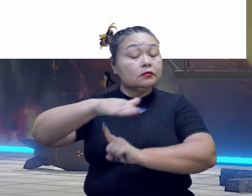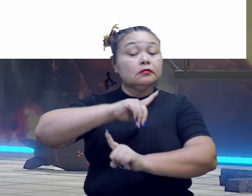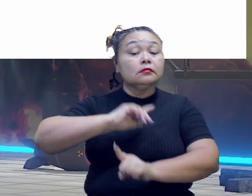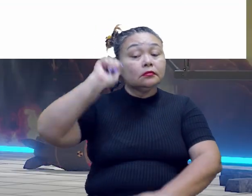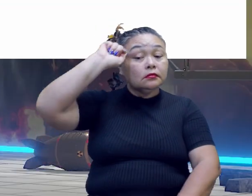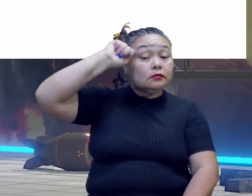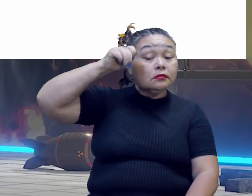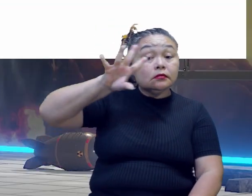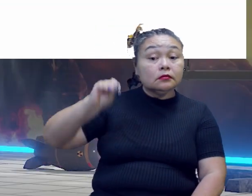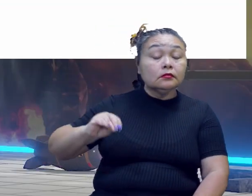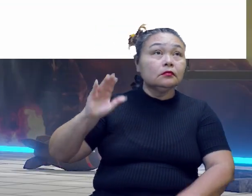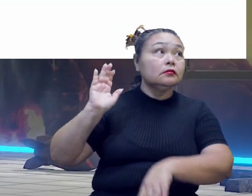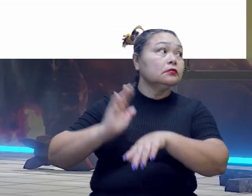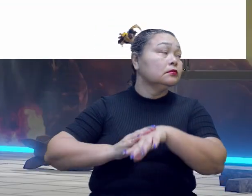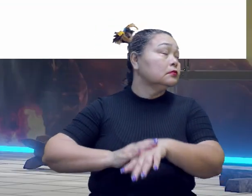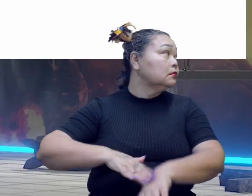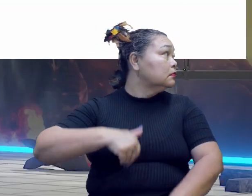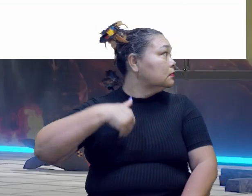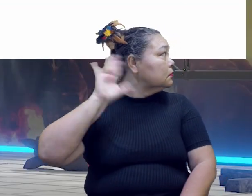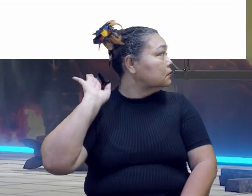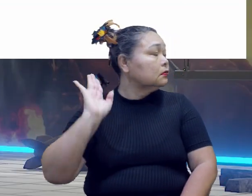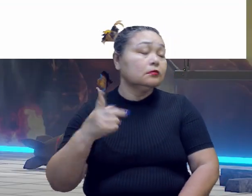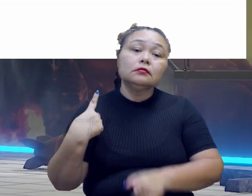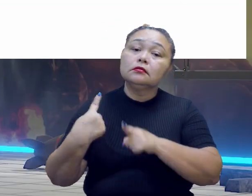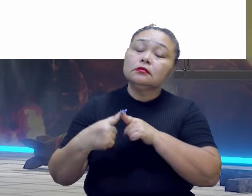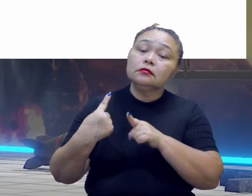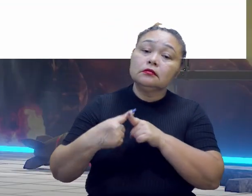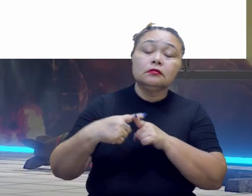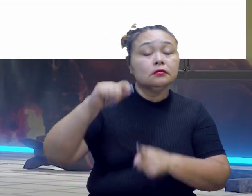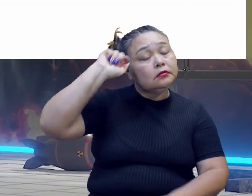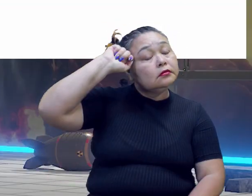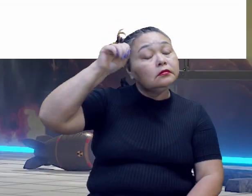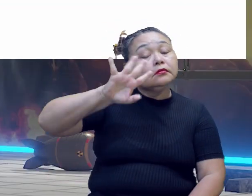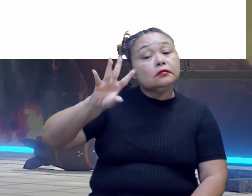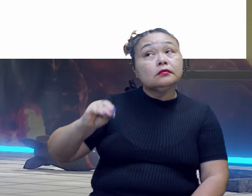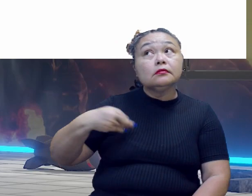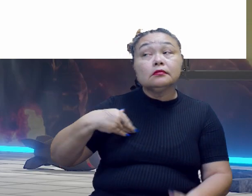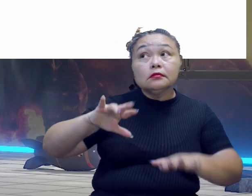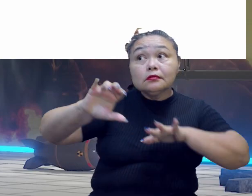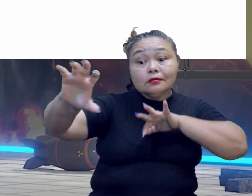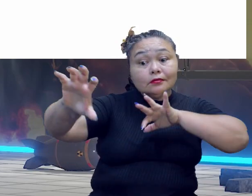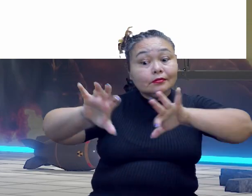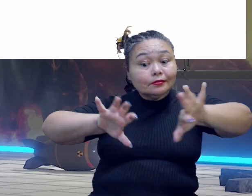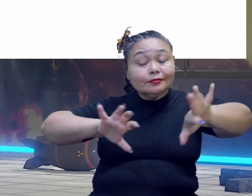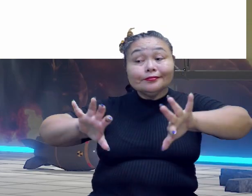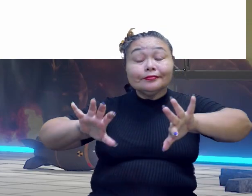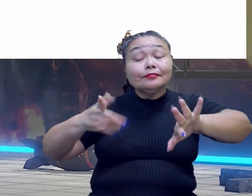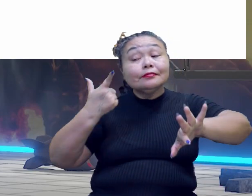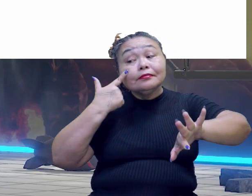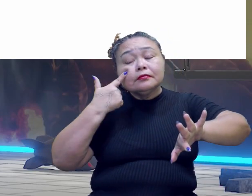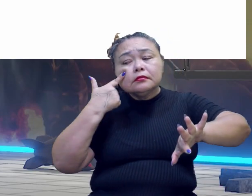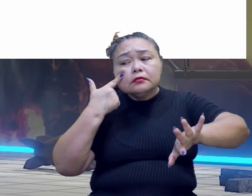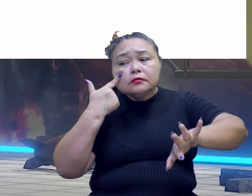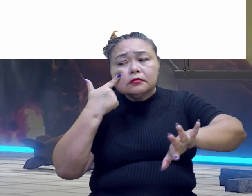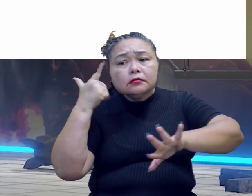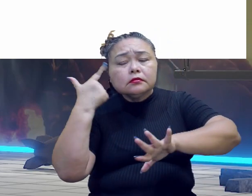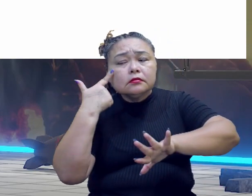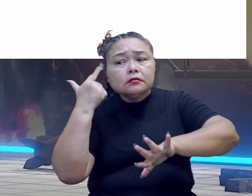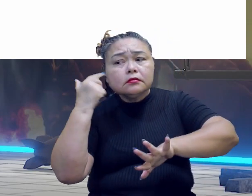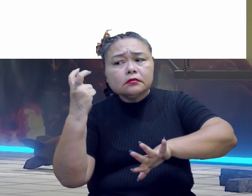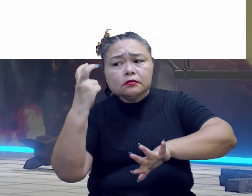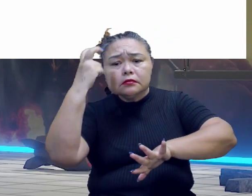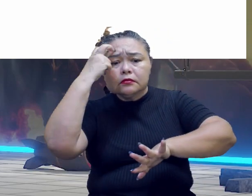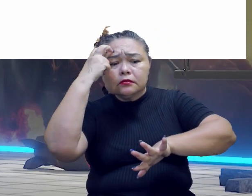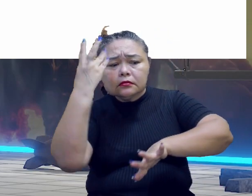na África ela é presente mais ainda. Por quê? Porque a África ela foi partilhada sem observação da